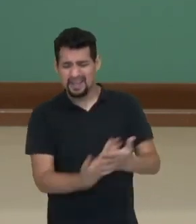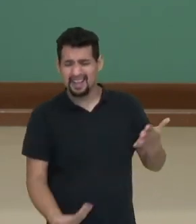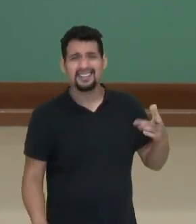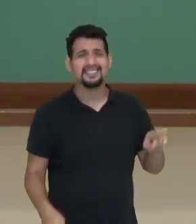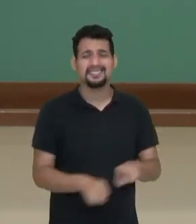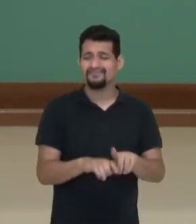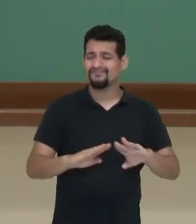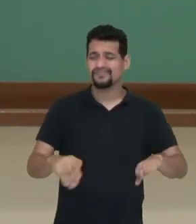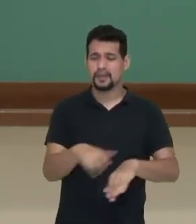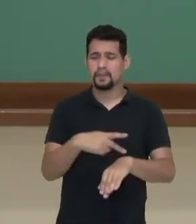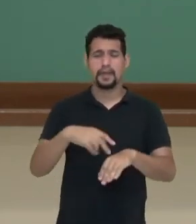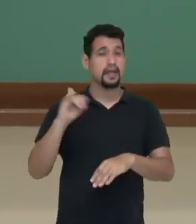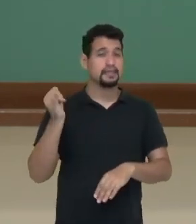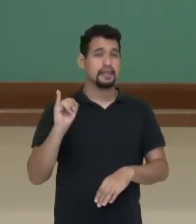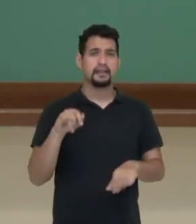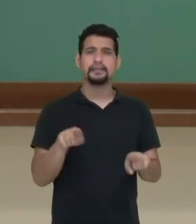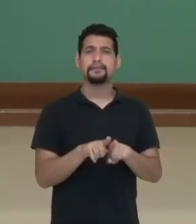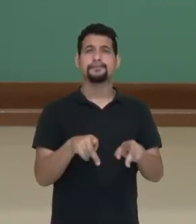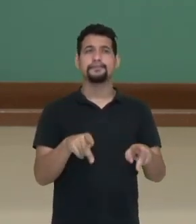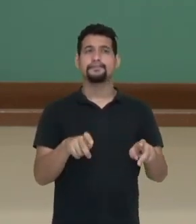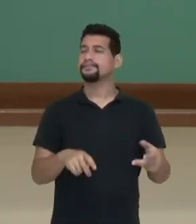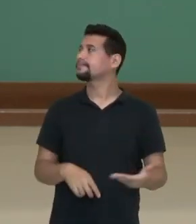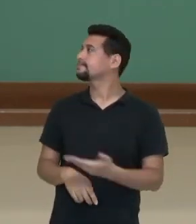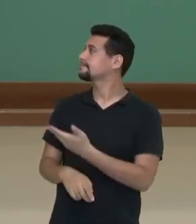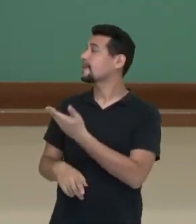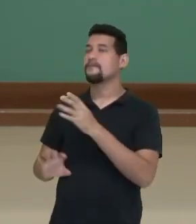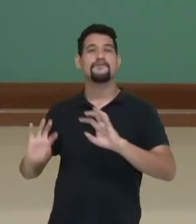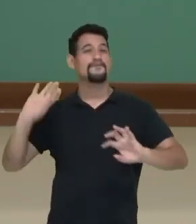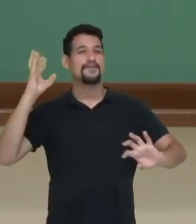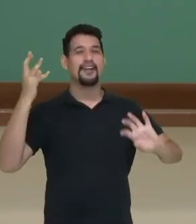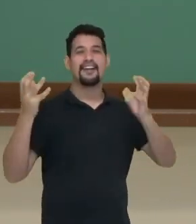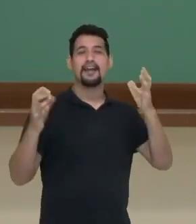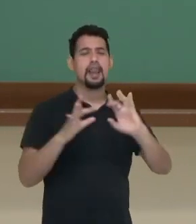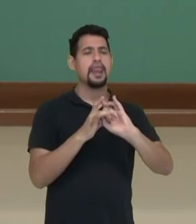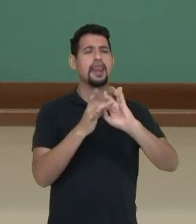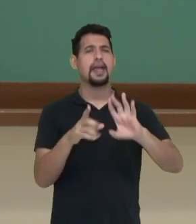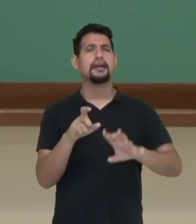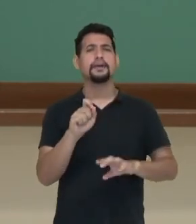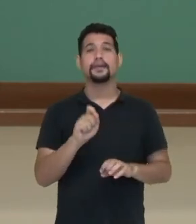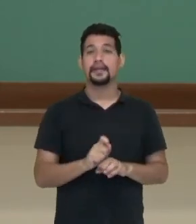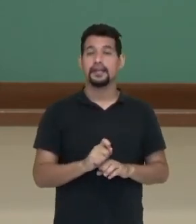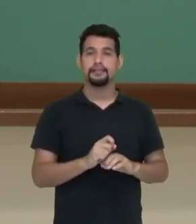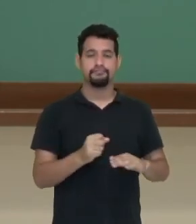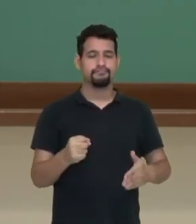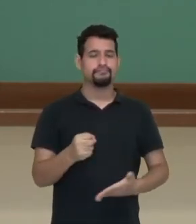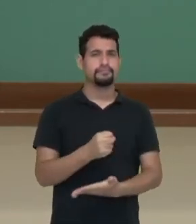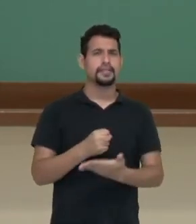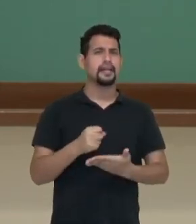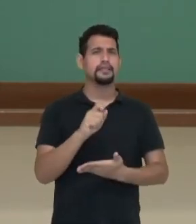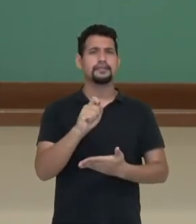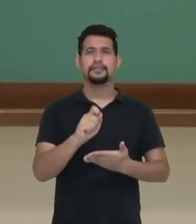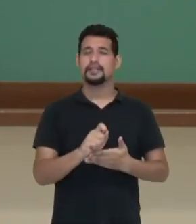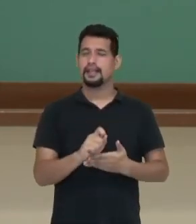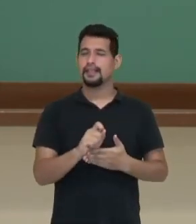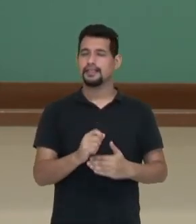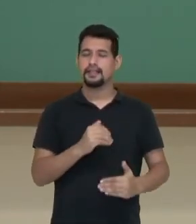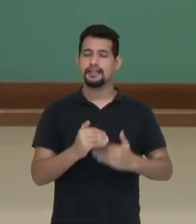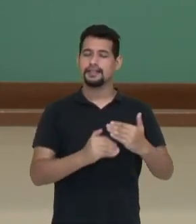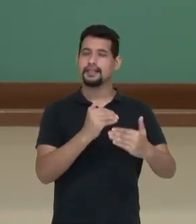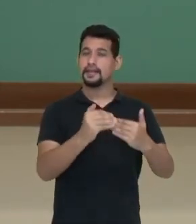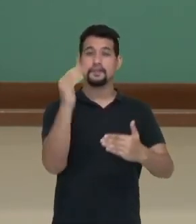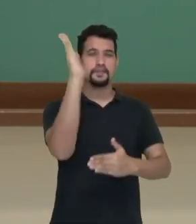solo italiano. Aqui nós temos italianos festejando a libertação por base de soldados da Força